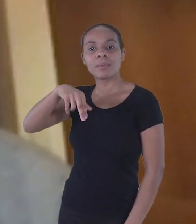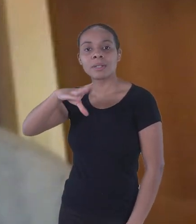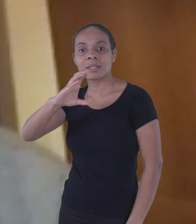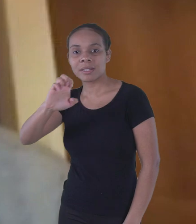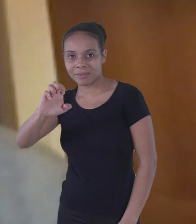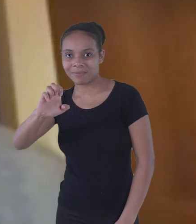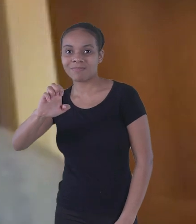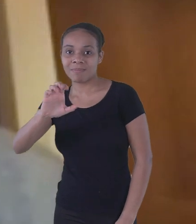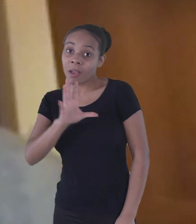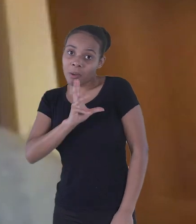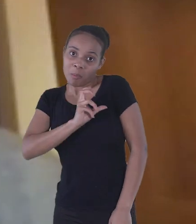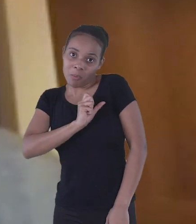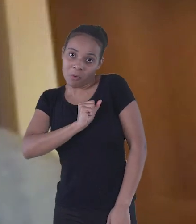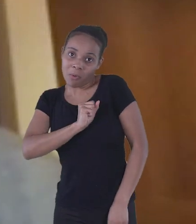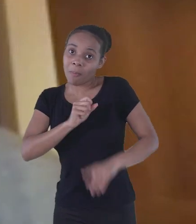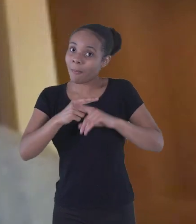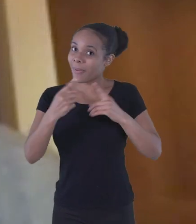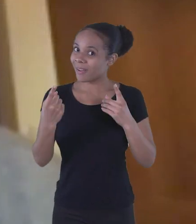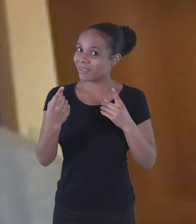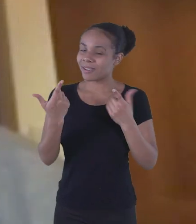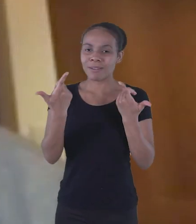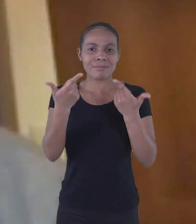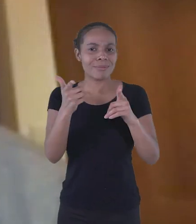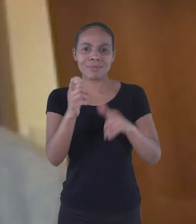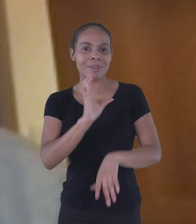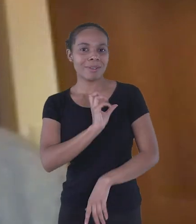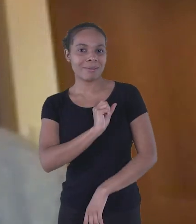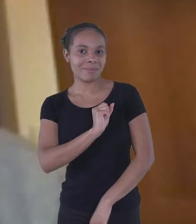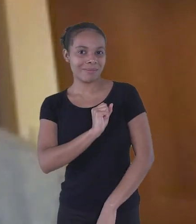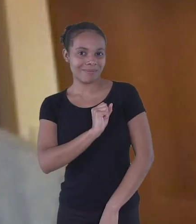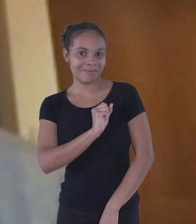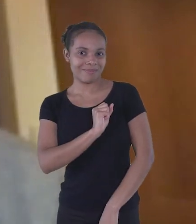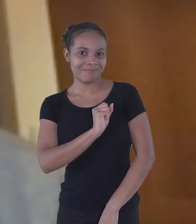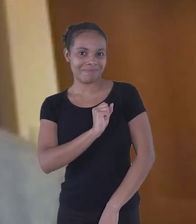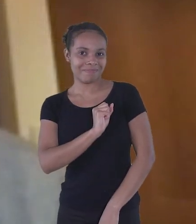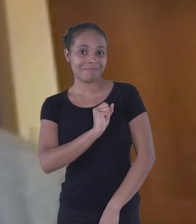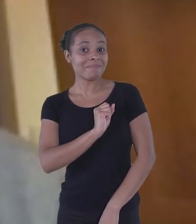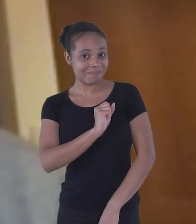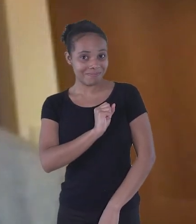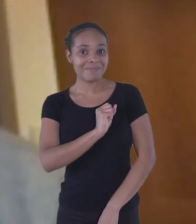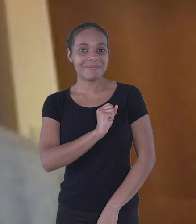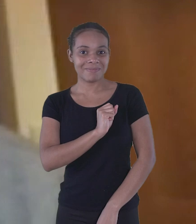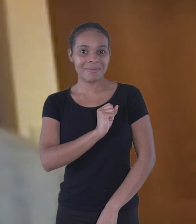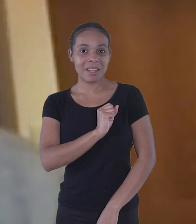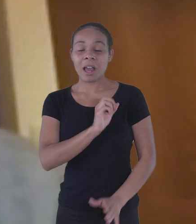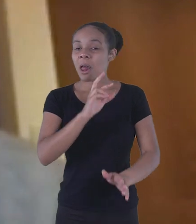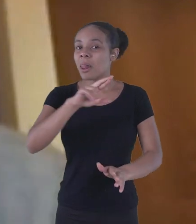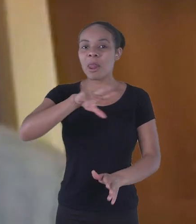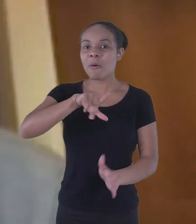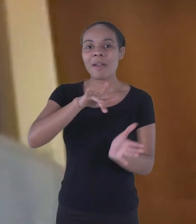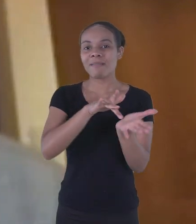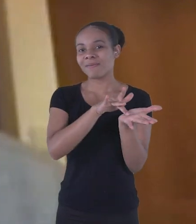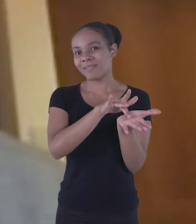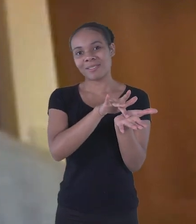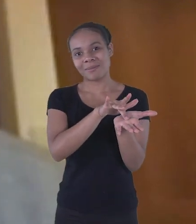romance. É um romance de formação de autofix de auto de não ficção.